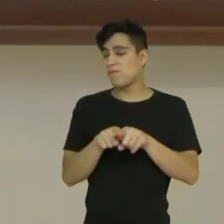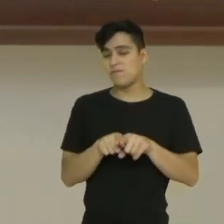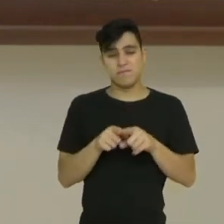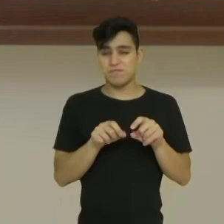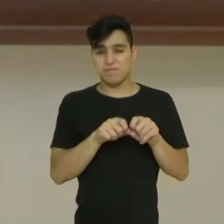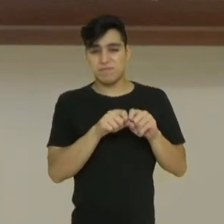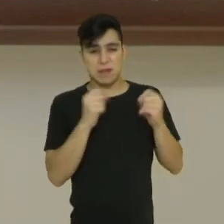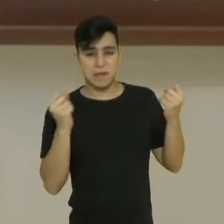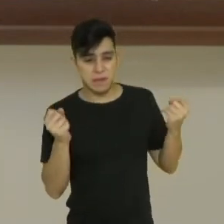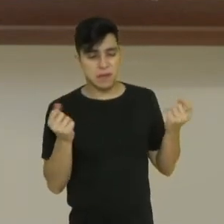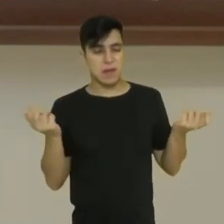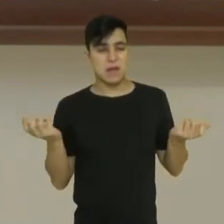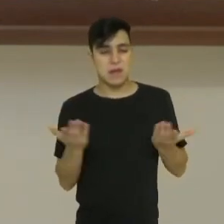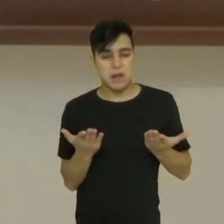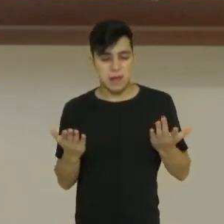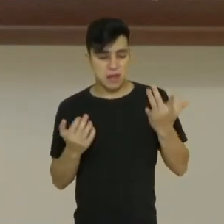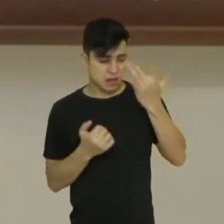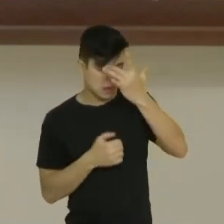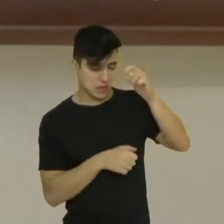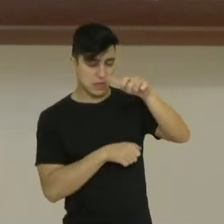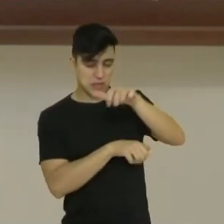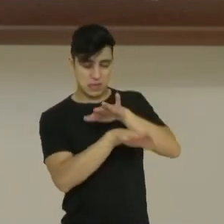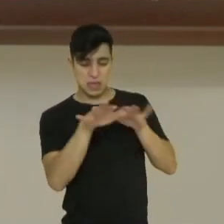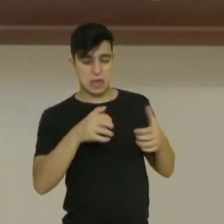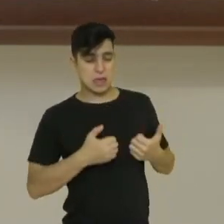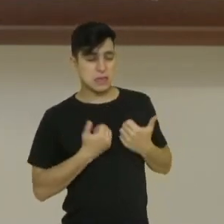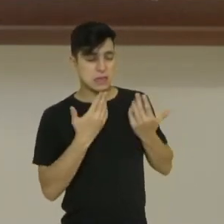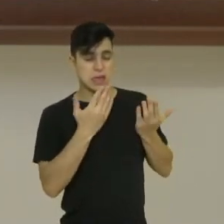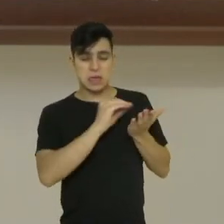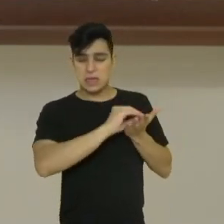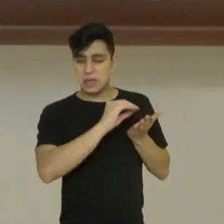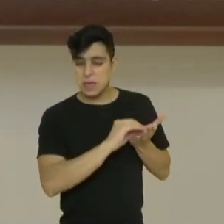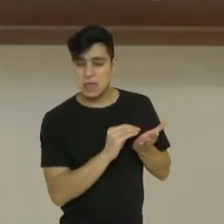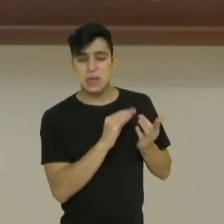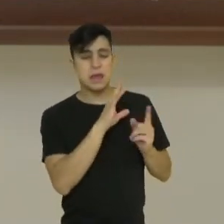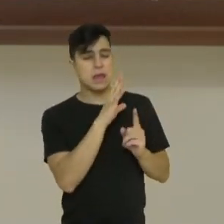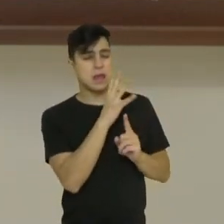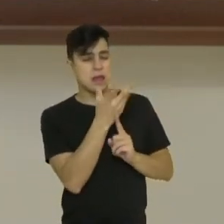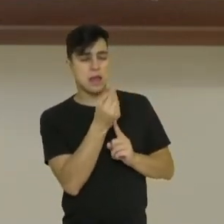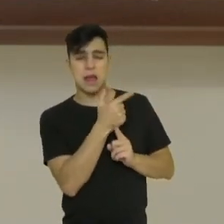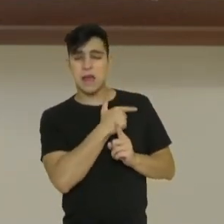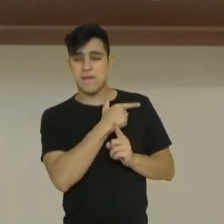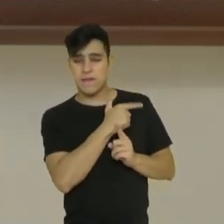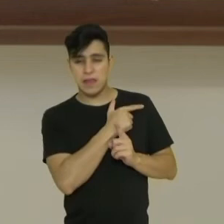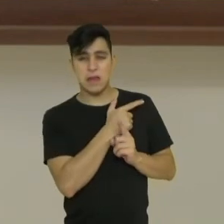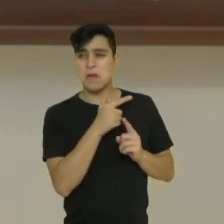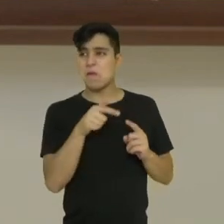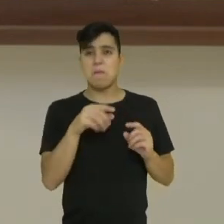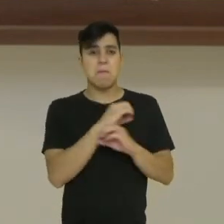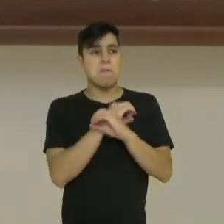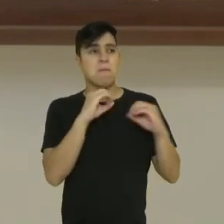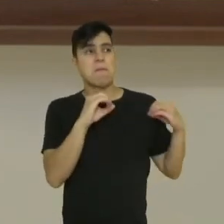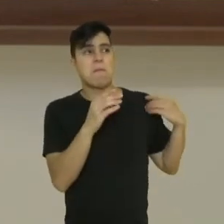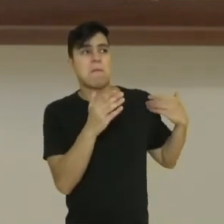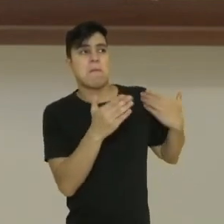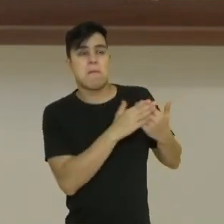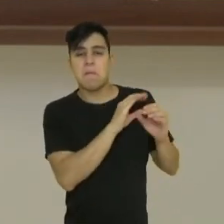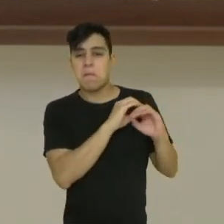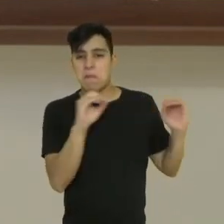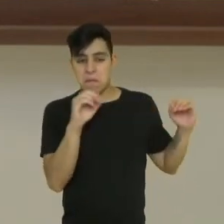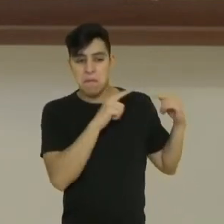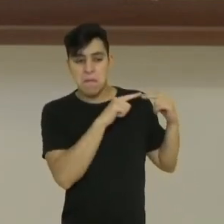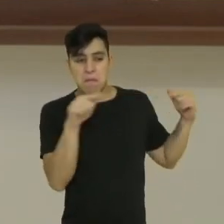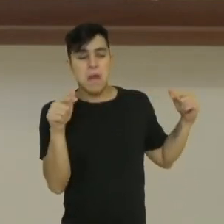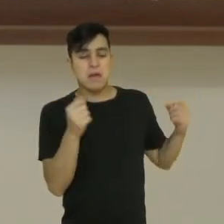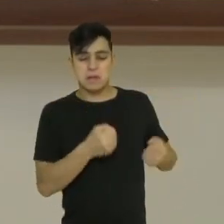agora a pessoa está trazendo o caos na pintura, está trazendo elemento feio que nunca tinha sido retratado, e ele vai fazer uma representação de dentro